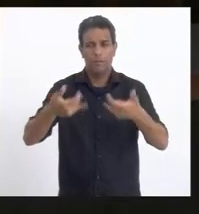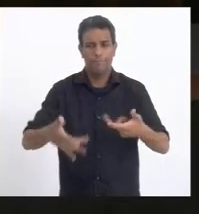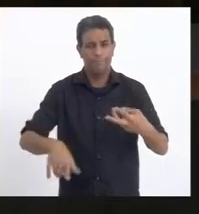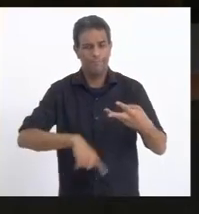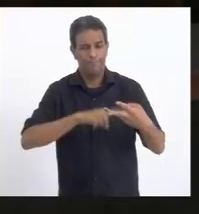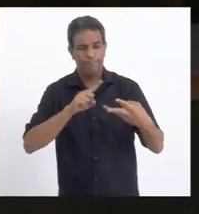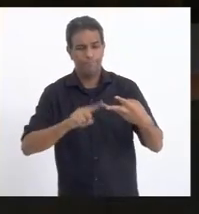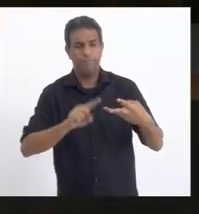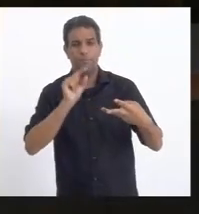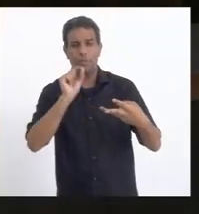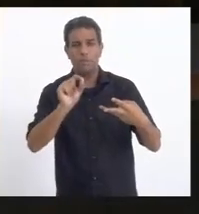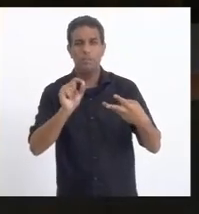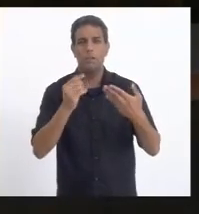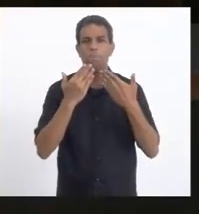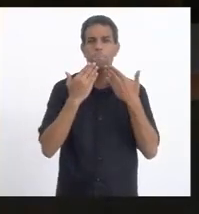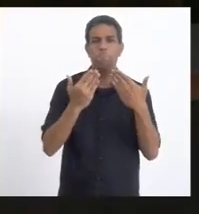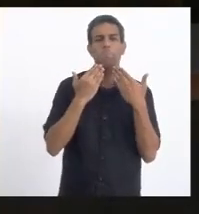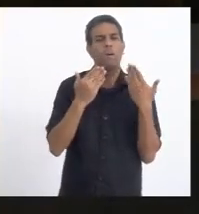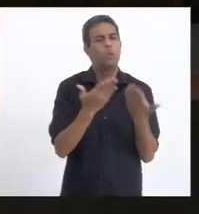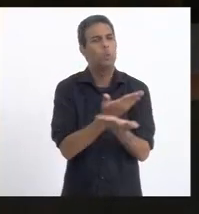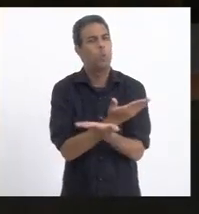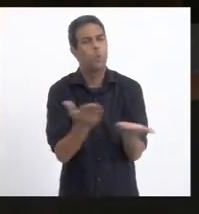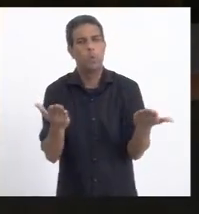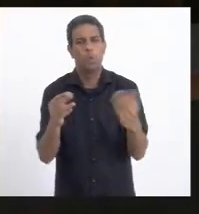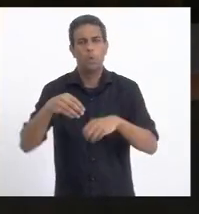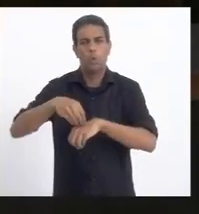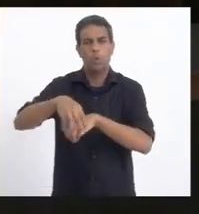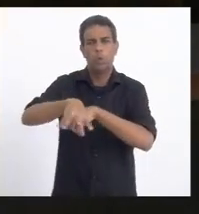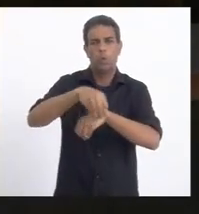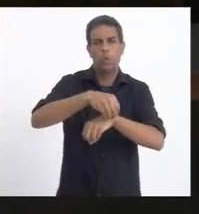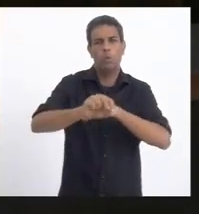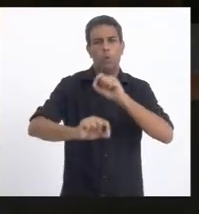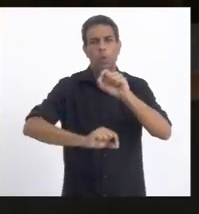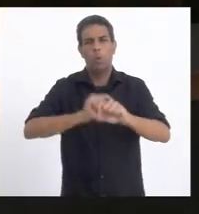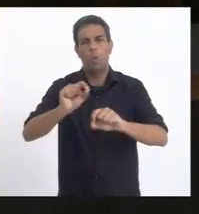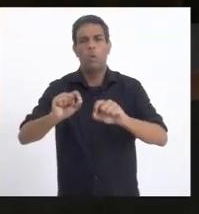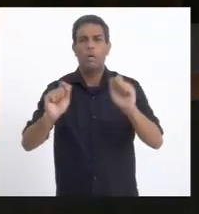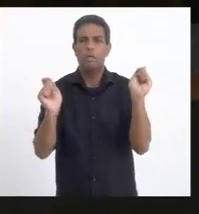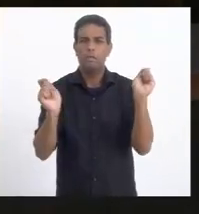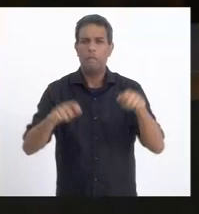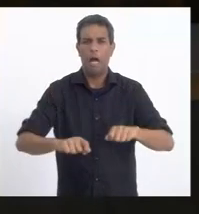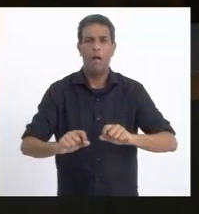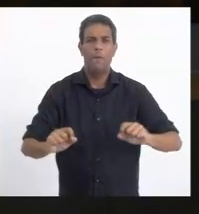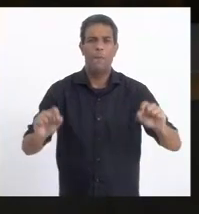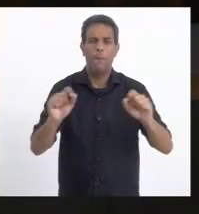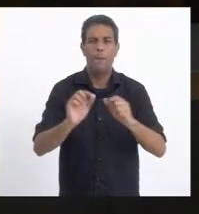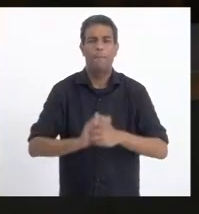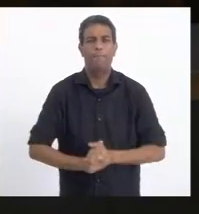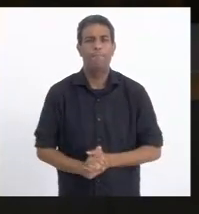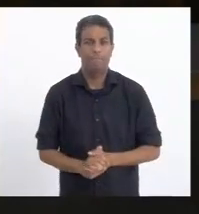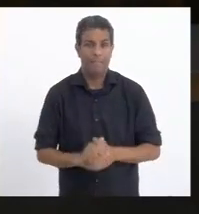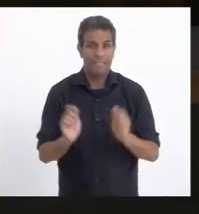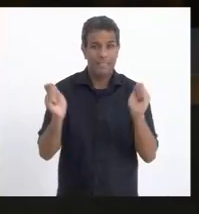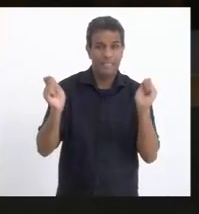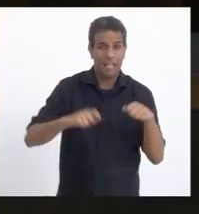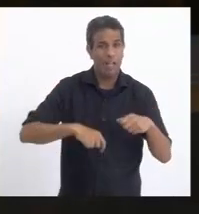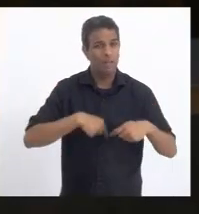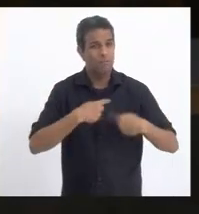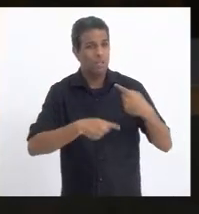a minha segunda correção fraterna para dizer o seguinte embora fosse uma